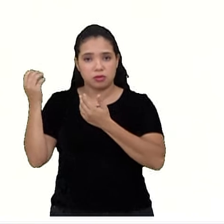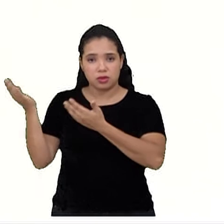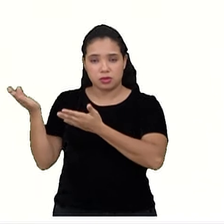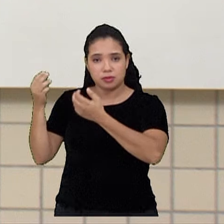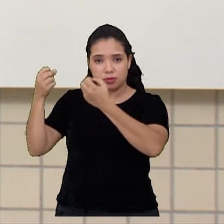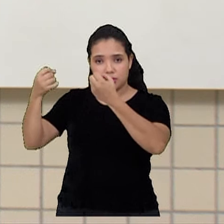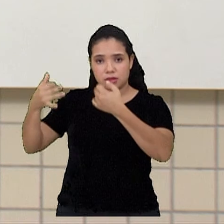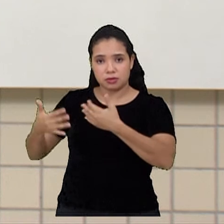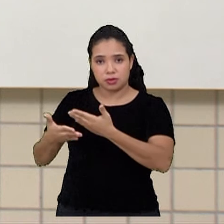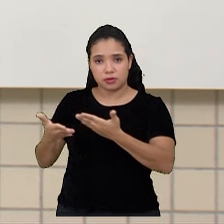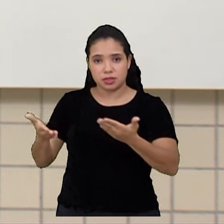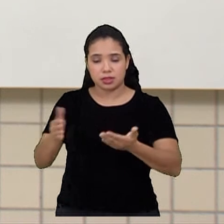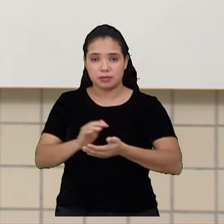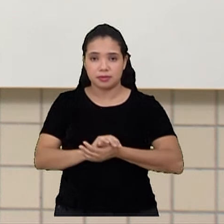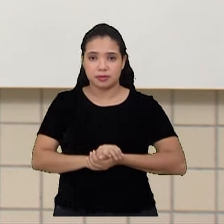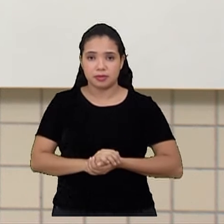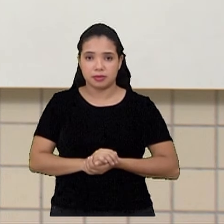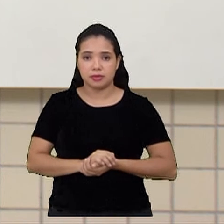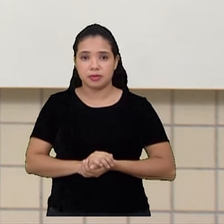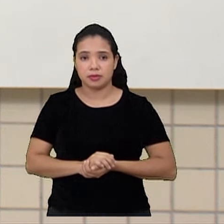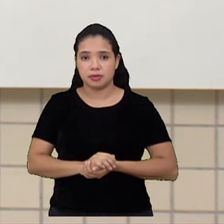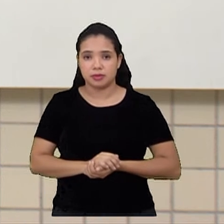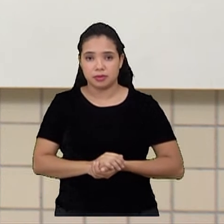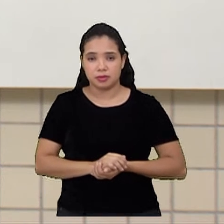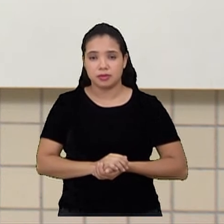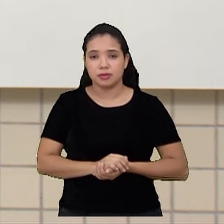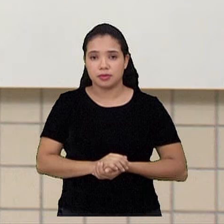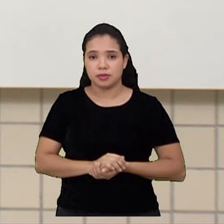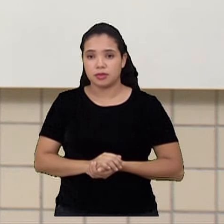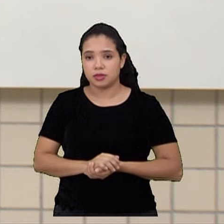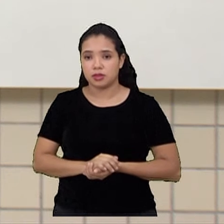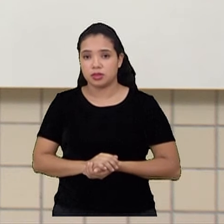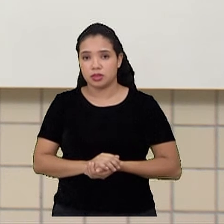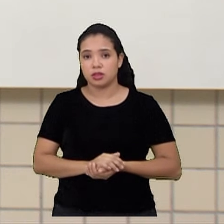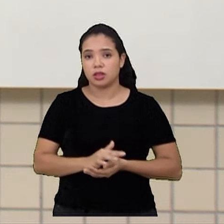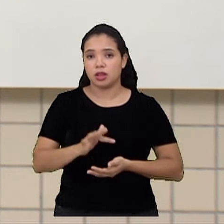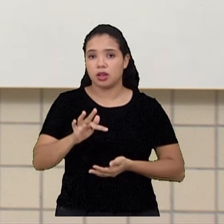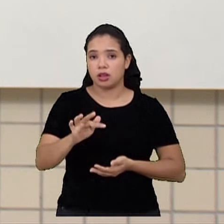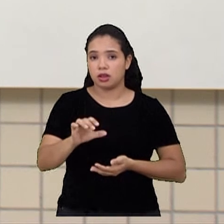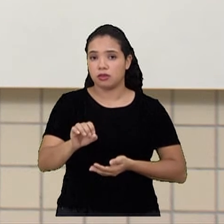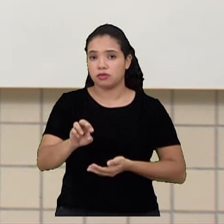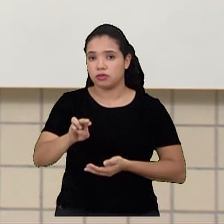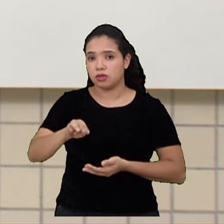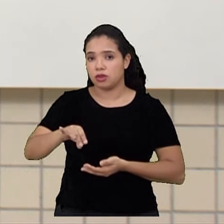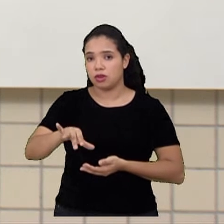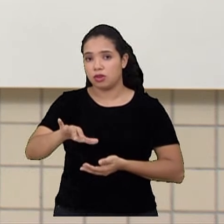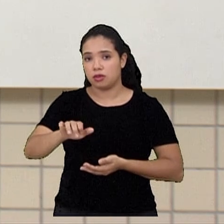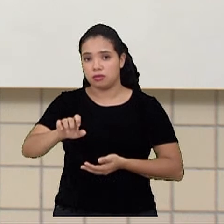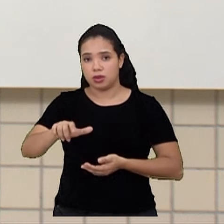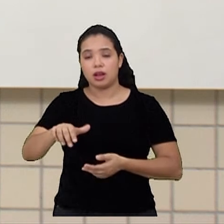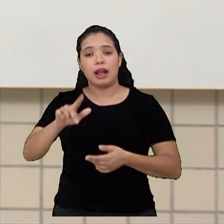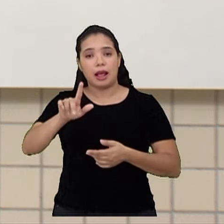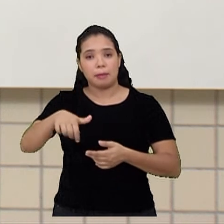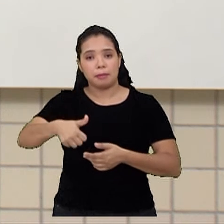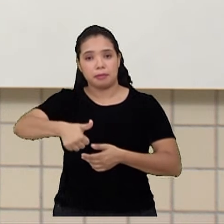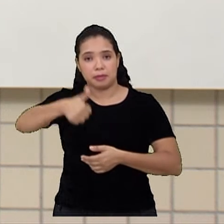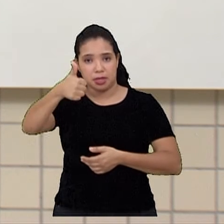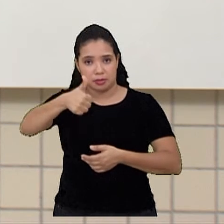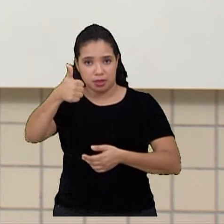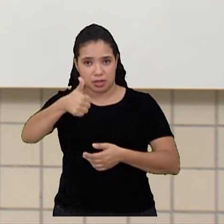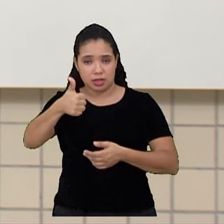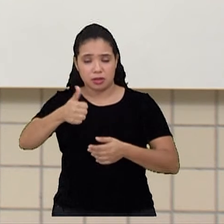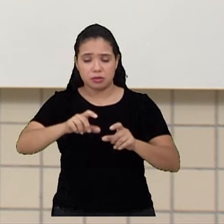para vocês. Pessoal, first conditional. First conditional é a primeira condicional. Qual